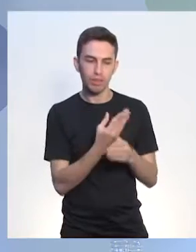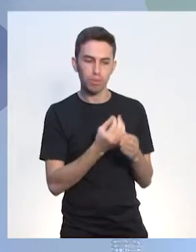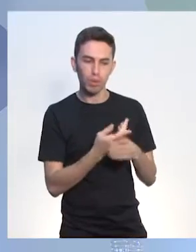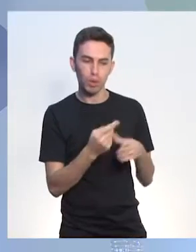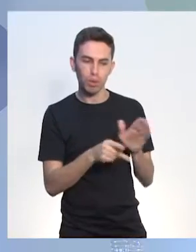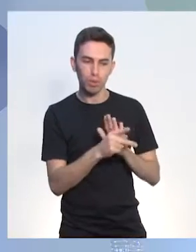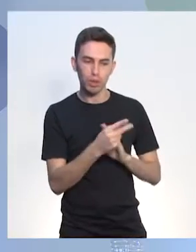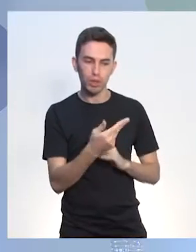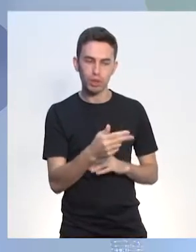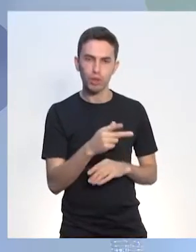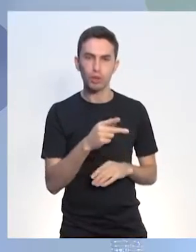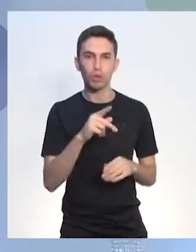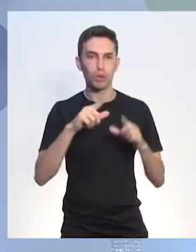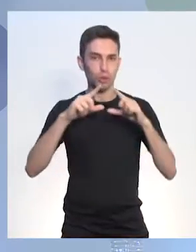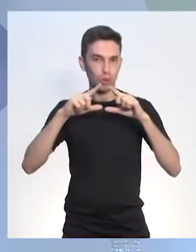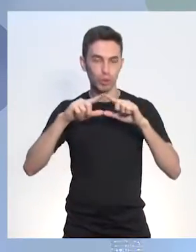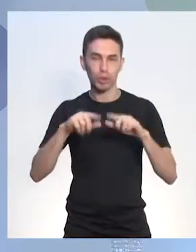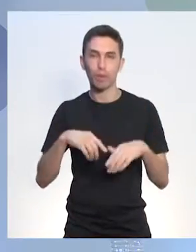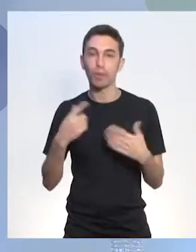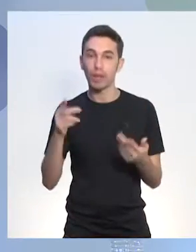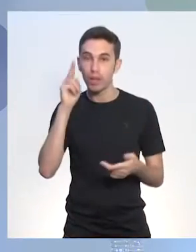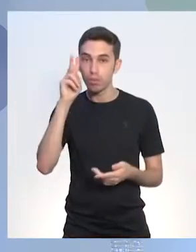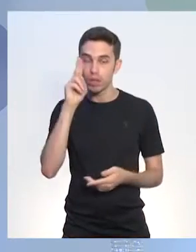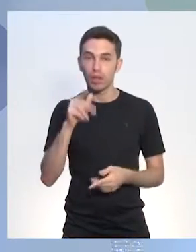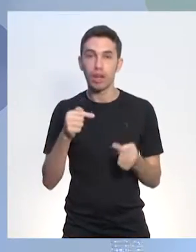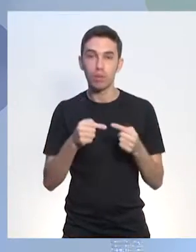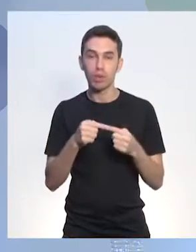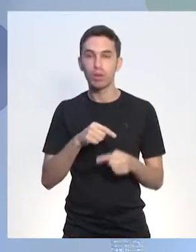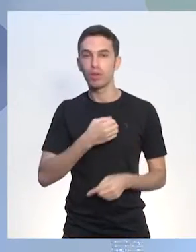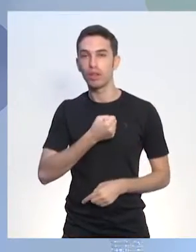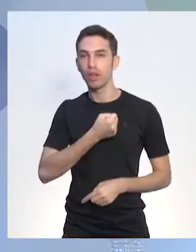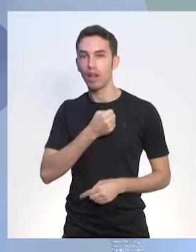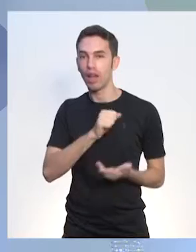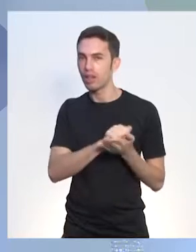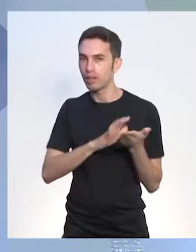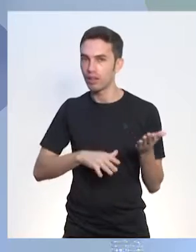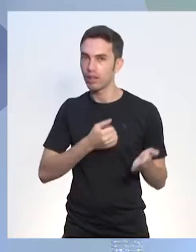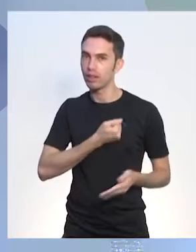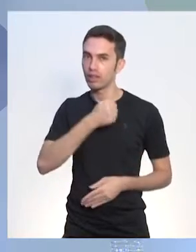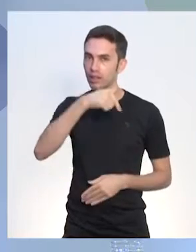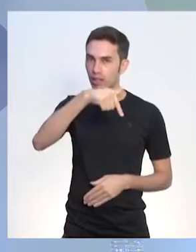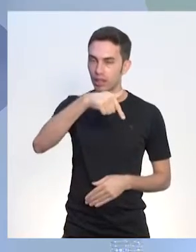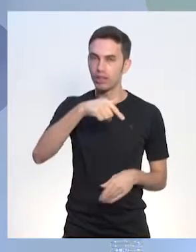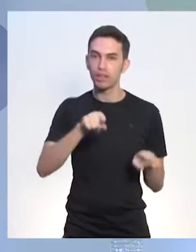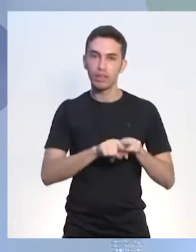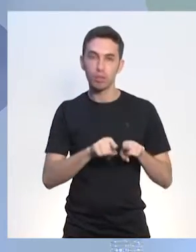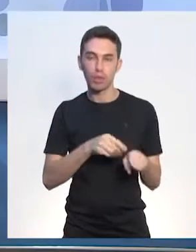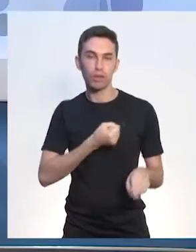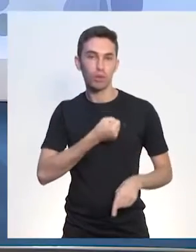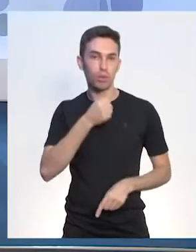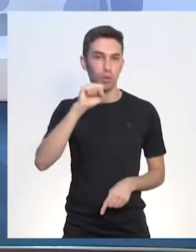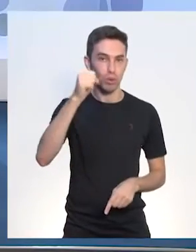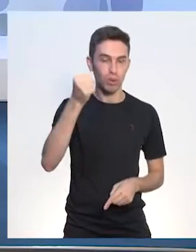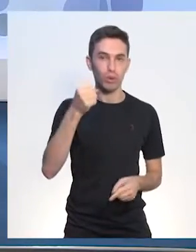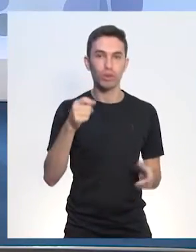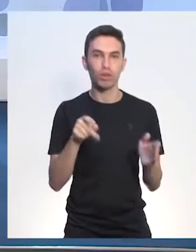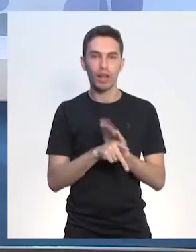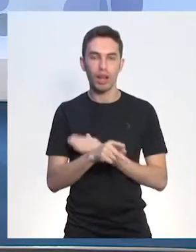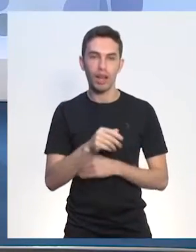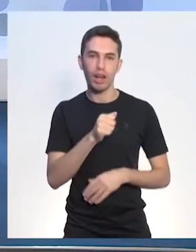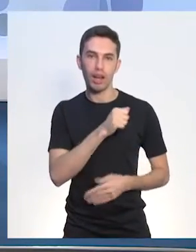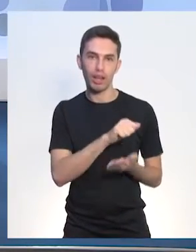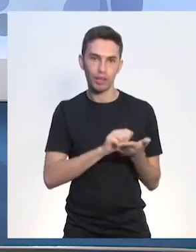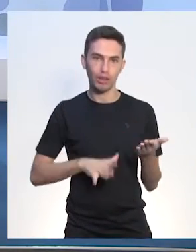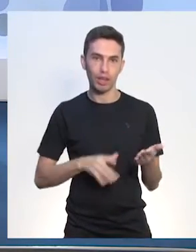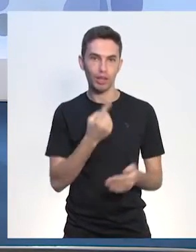aulas 7 e 8 da sequência de atividades 1. Beleza? Perfeito. Vamos só